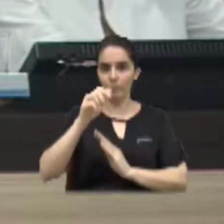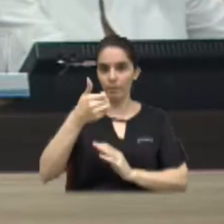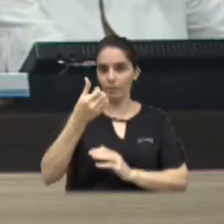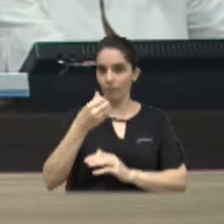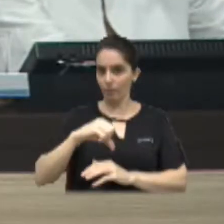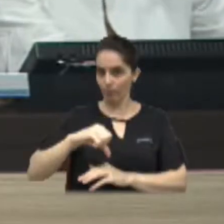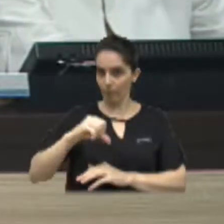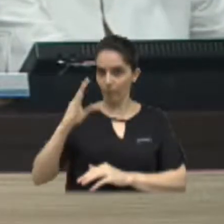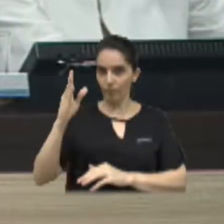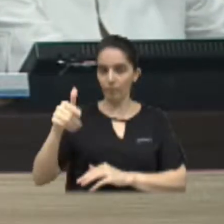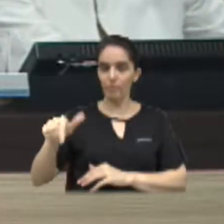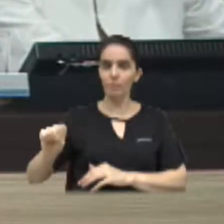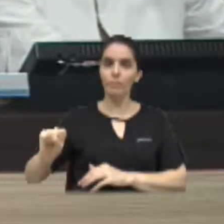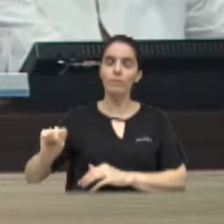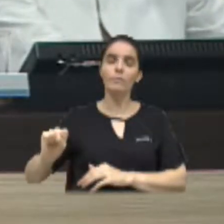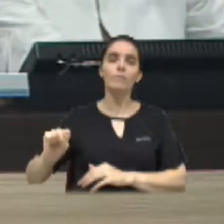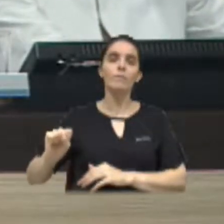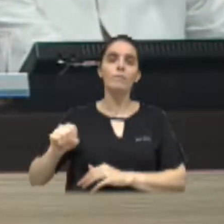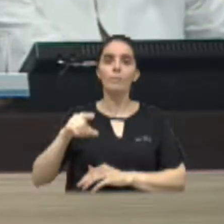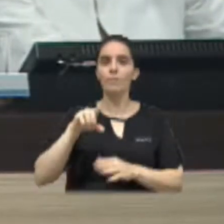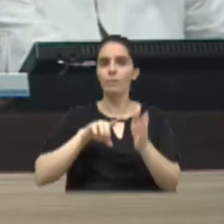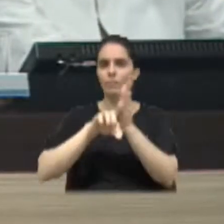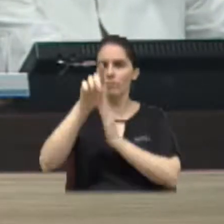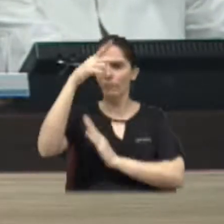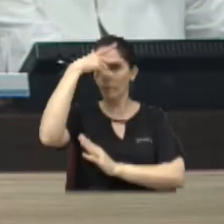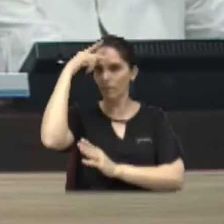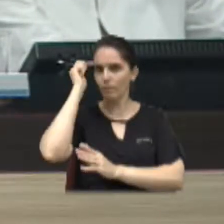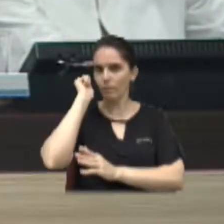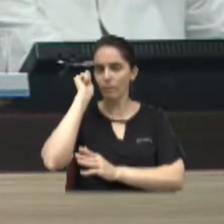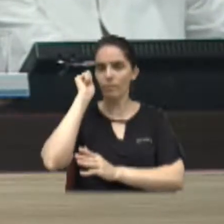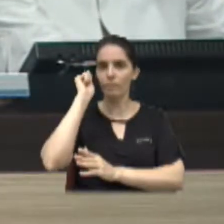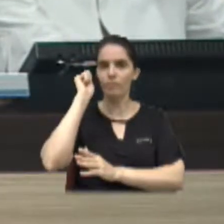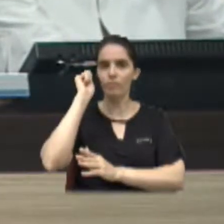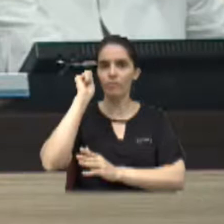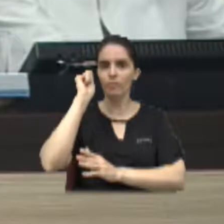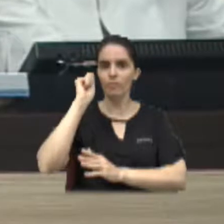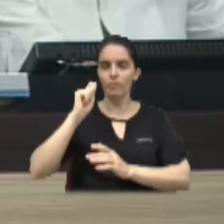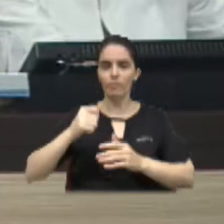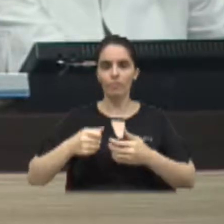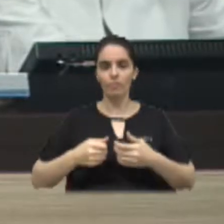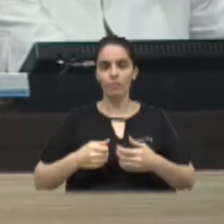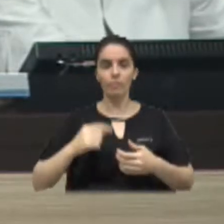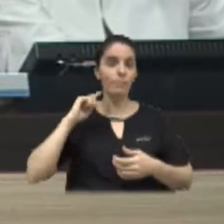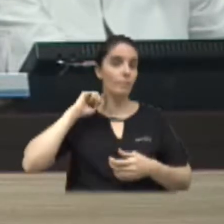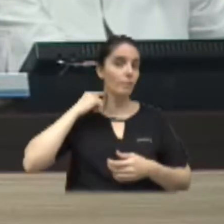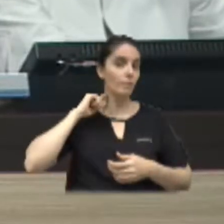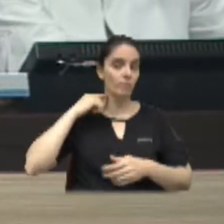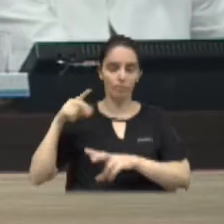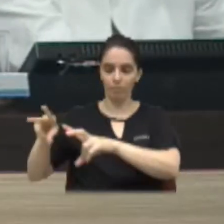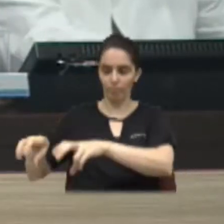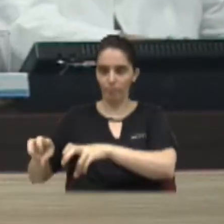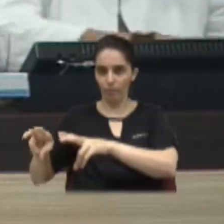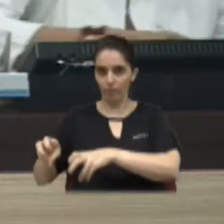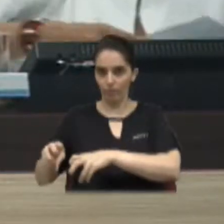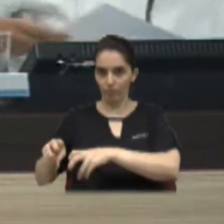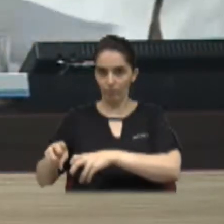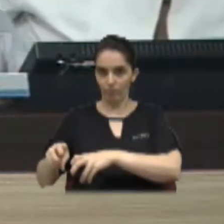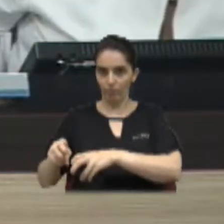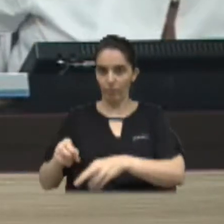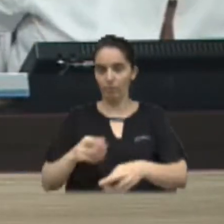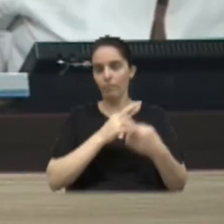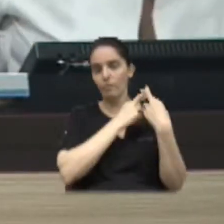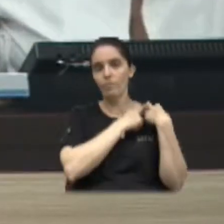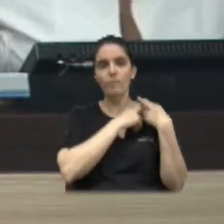19, 2018, requer informações ao Poder Executivo sobre o itinerário para a coleta de lixo na zona rural do município. Vereadora